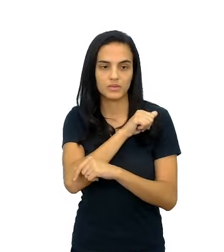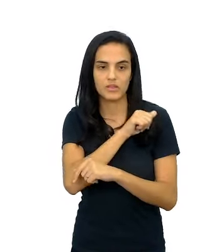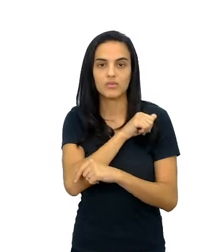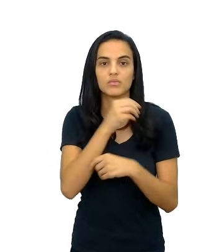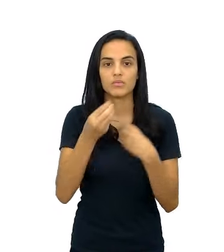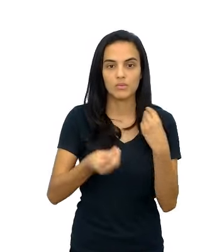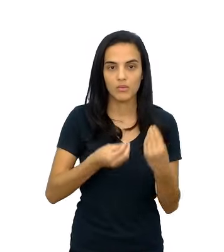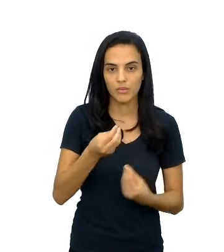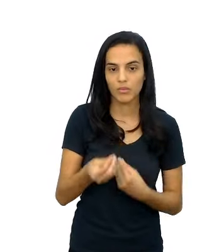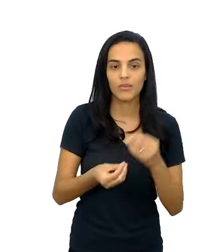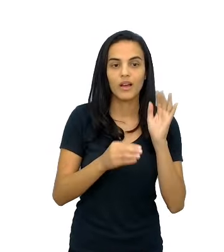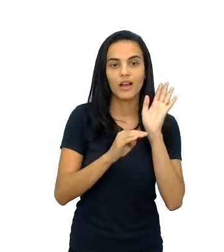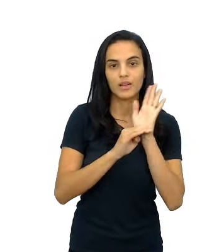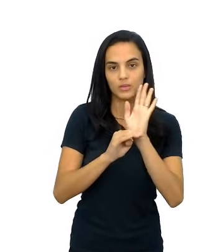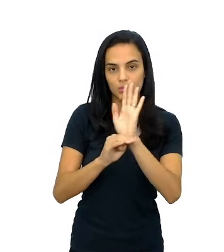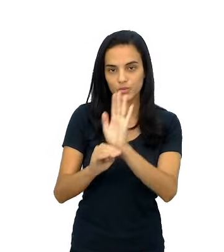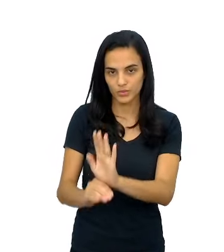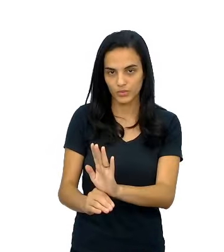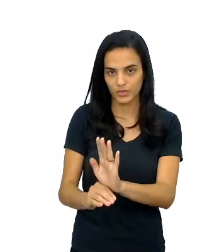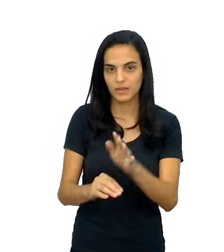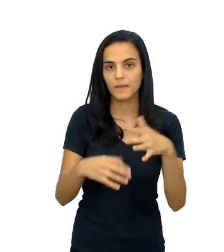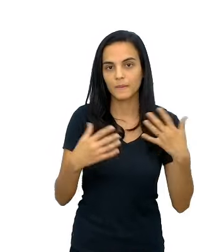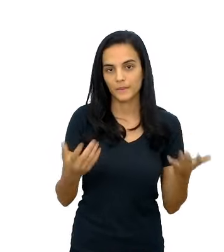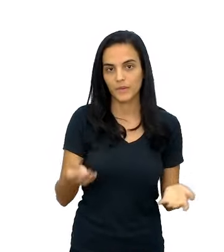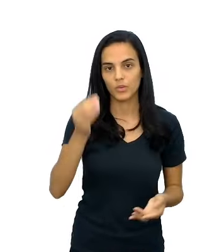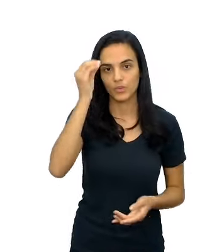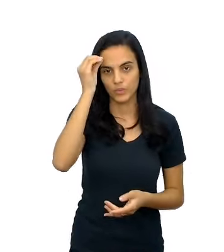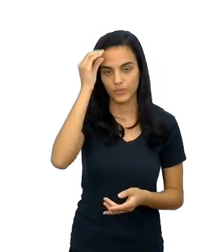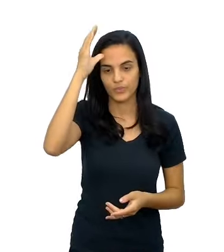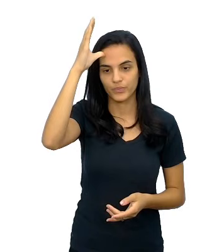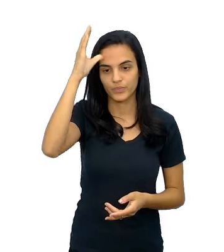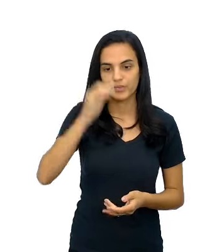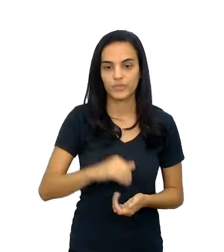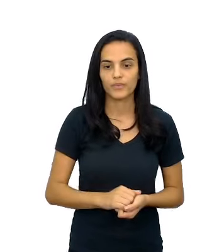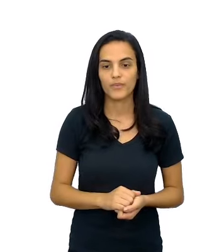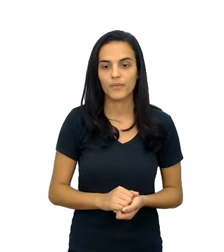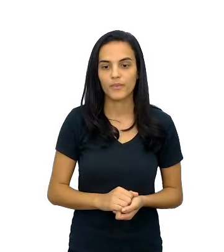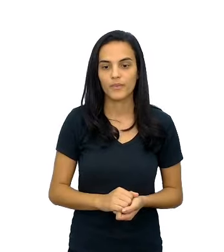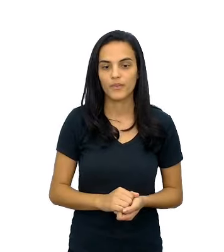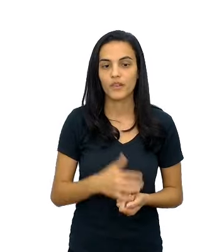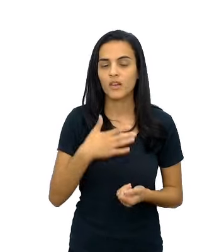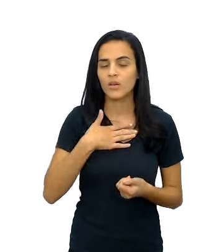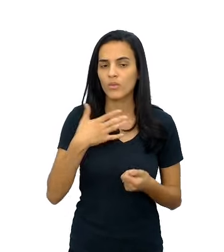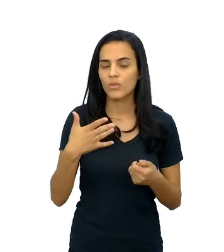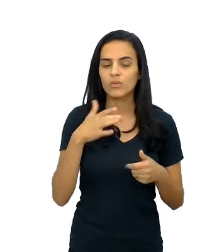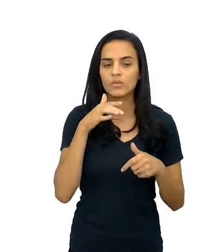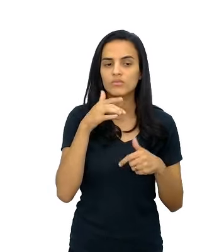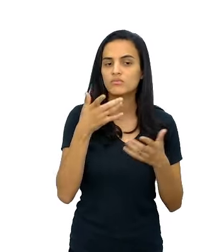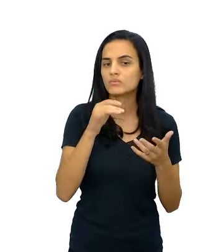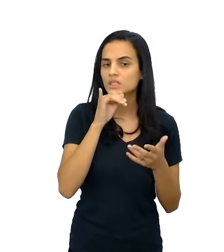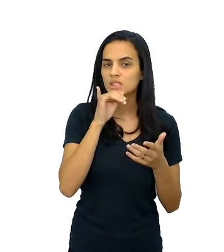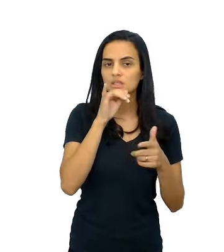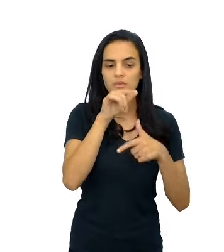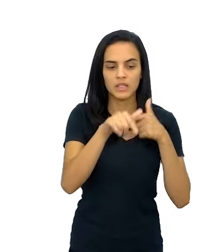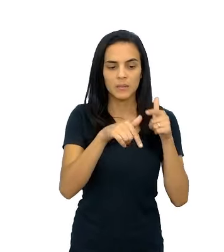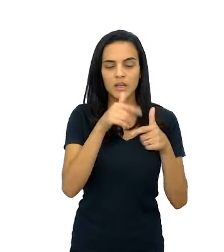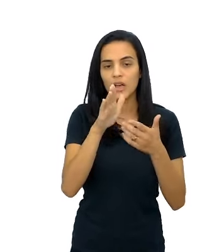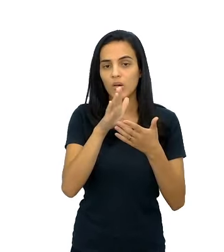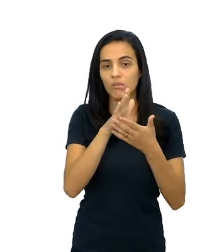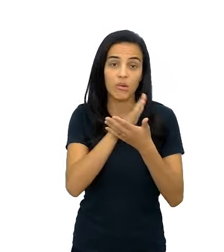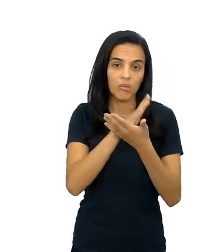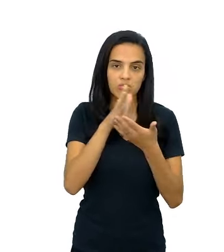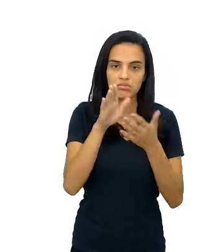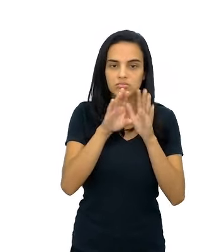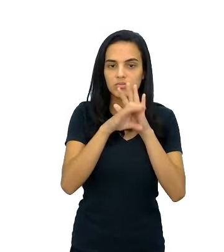forma, auxiliá-los para que obtenham tal conhecimento. Então, quando eu vou trabalhar com algum conteúdo, né,